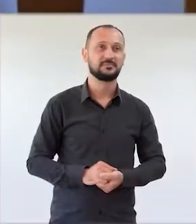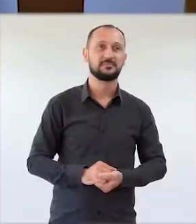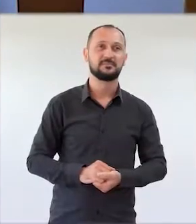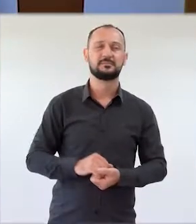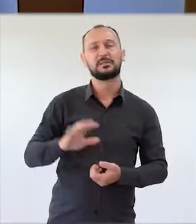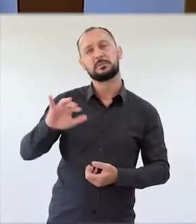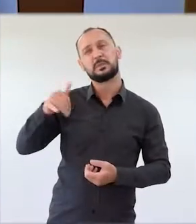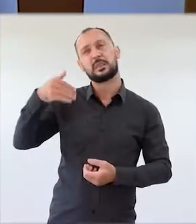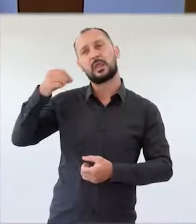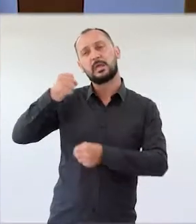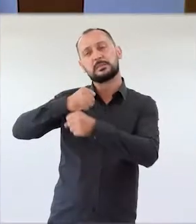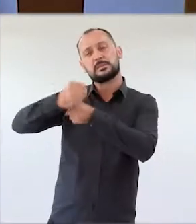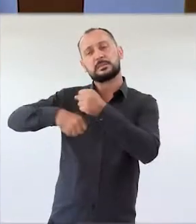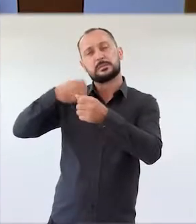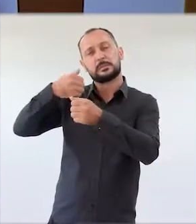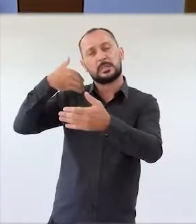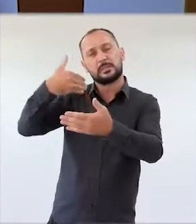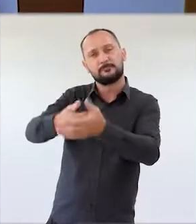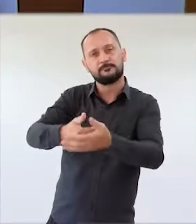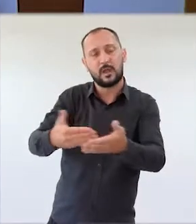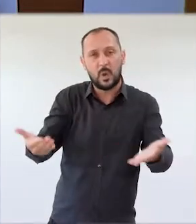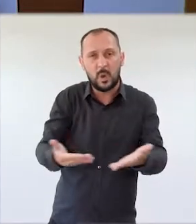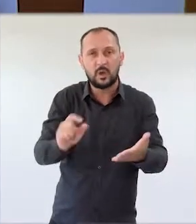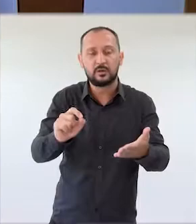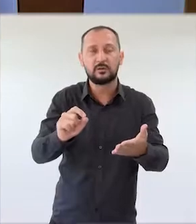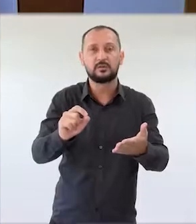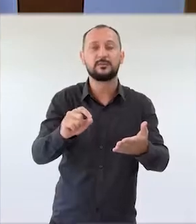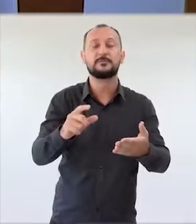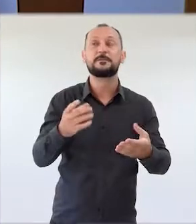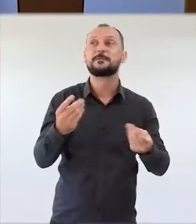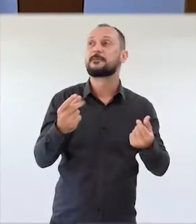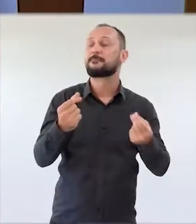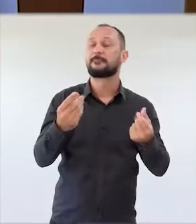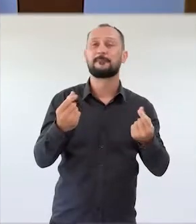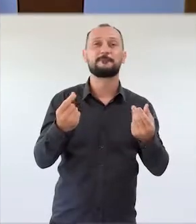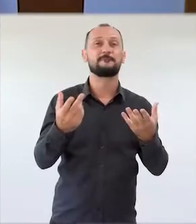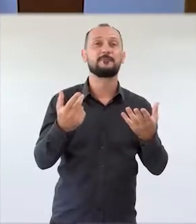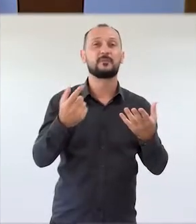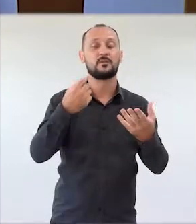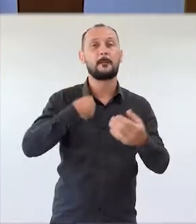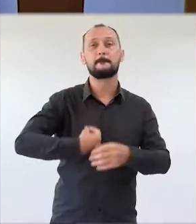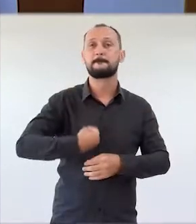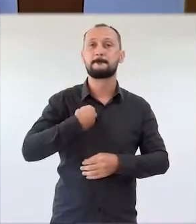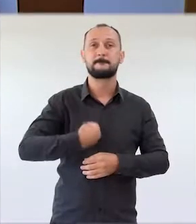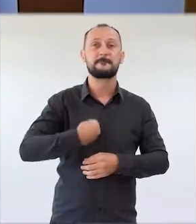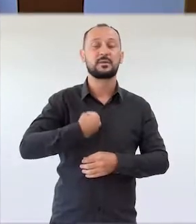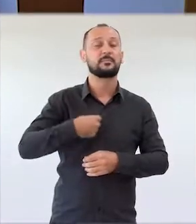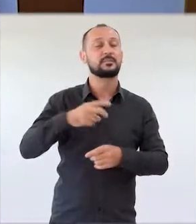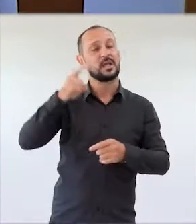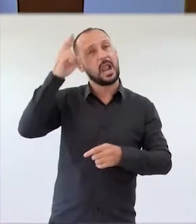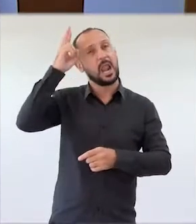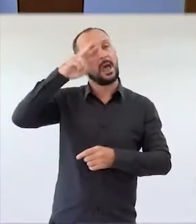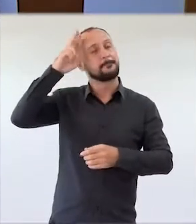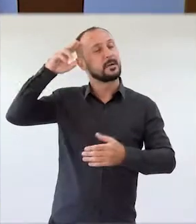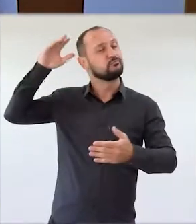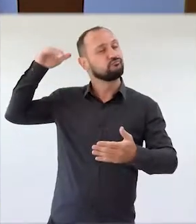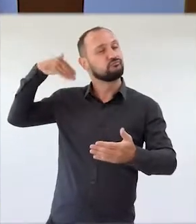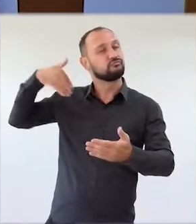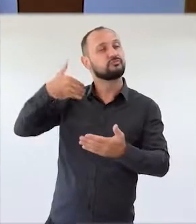Os últimos 10 anos, eles nunca foram tão participativos para o